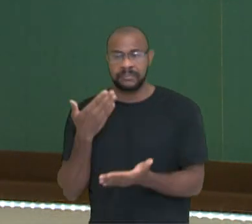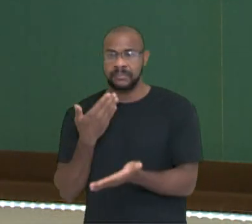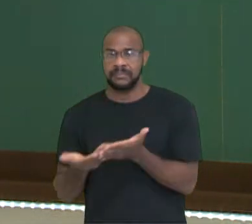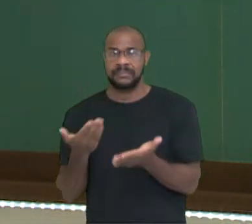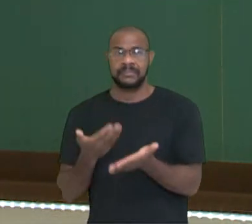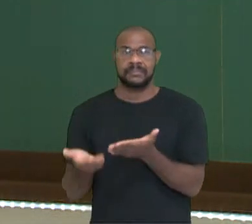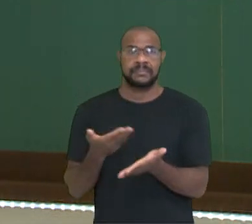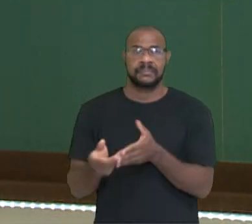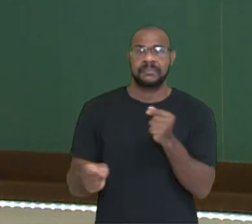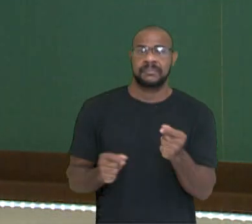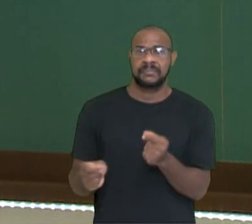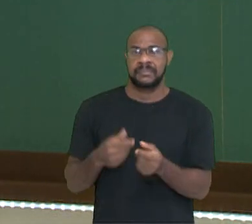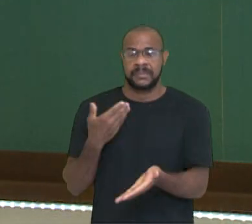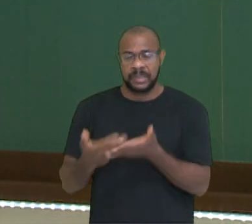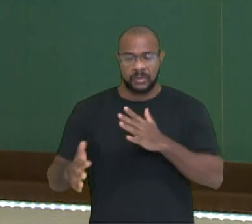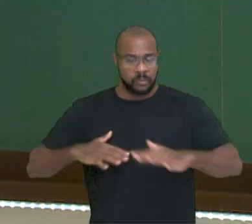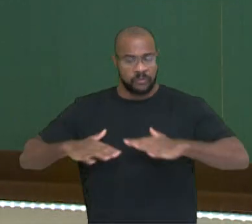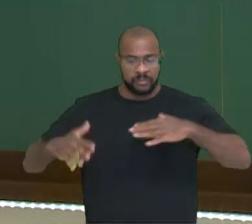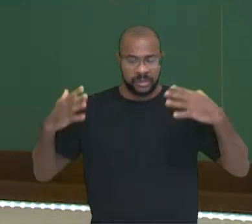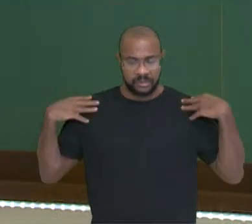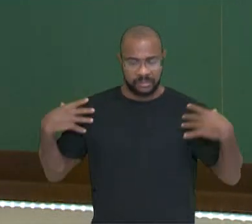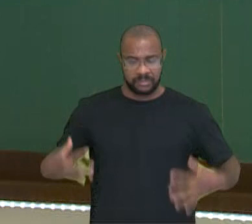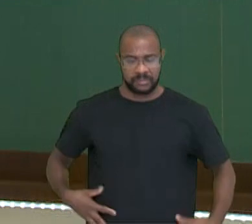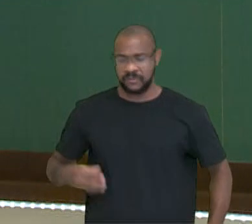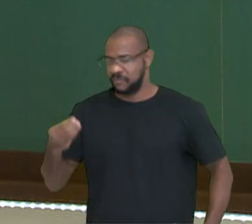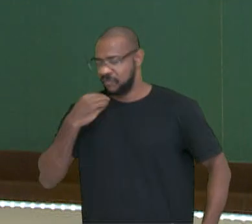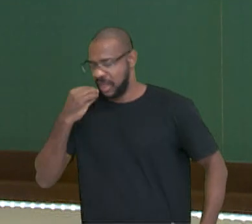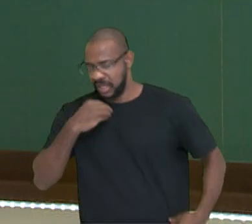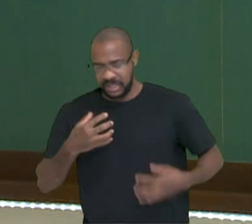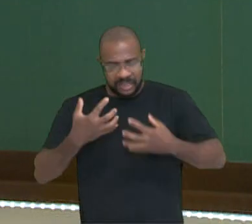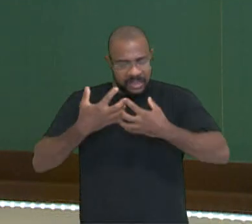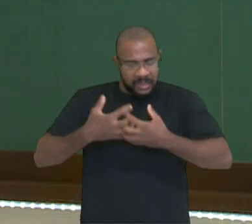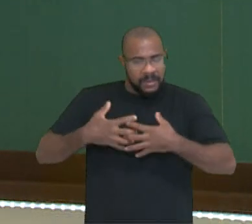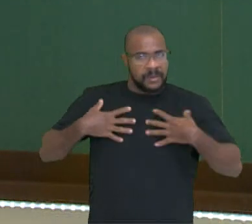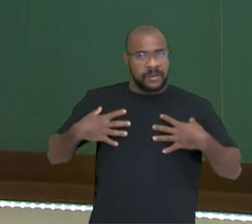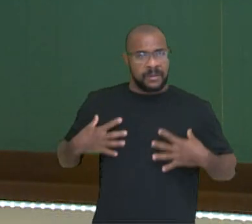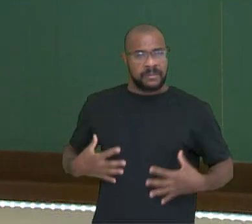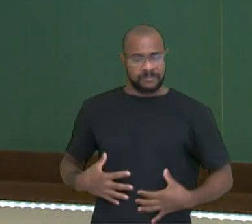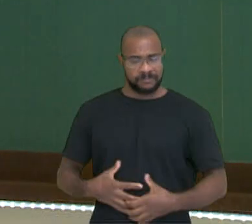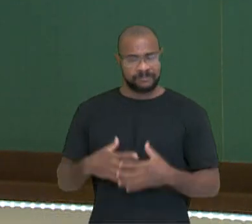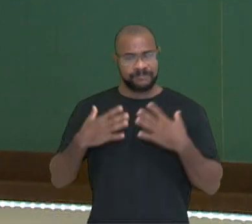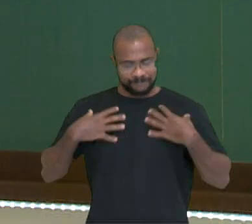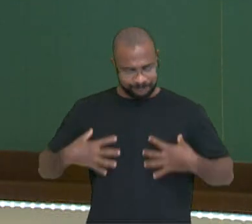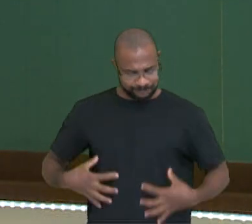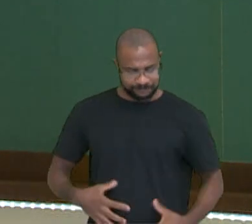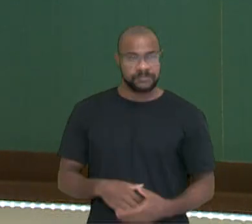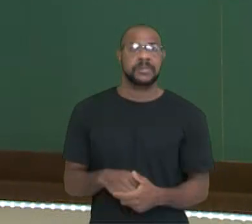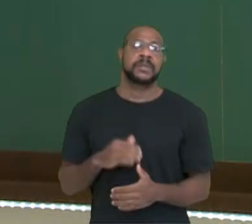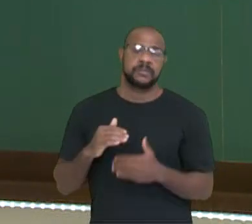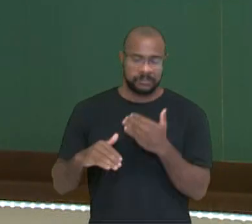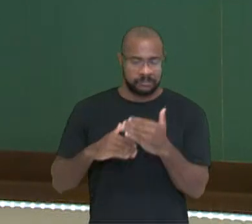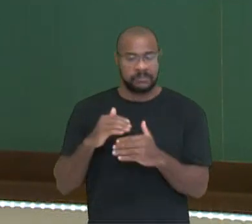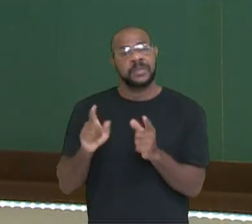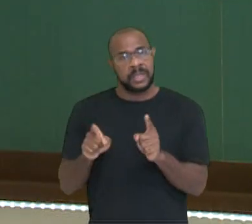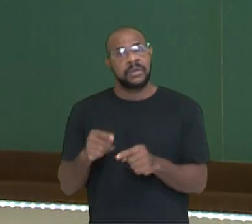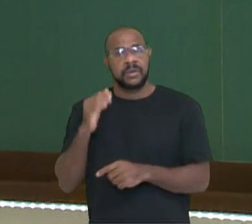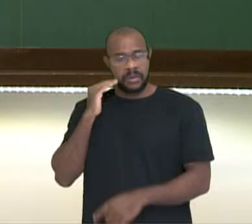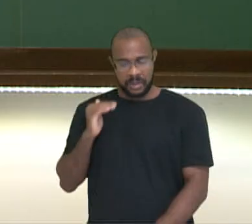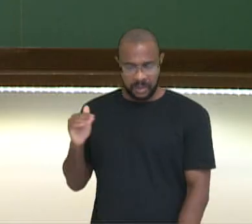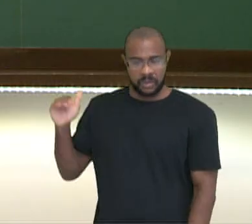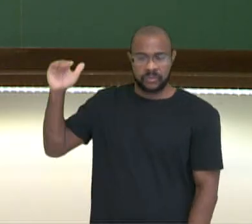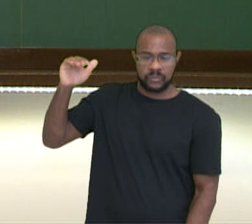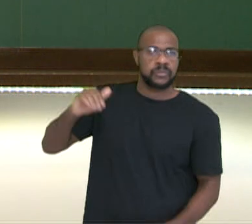movimentos, a apresentar fraqueza muscular. Então, essa síndrome é uma síndrome mais associada aos adultos até, né? Tem inclusive um ator da